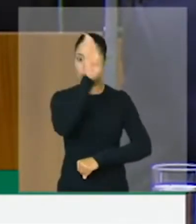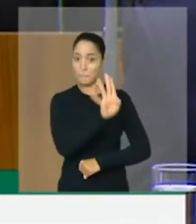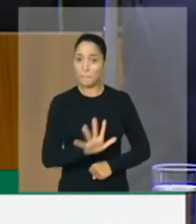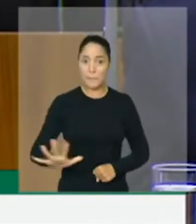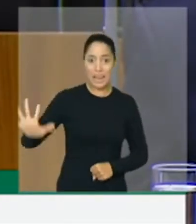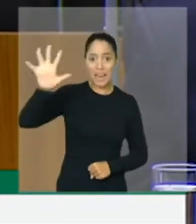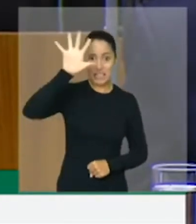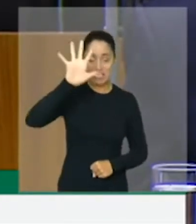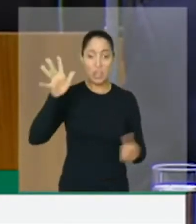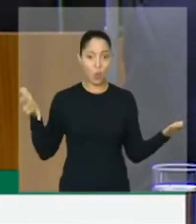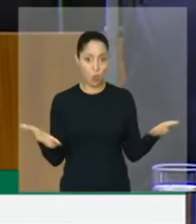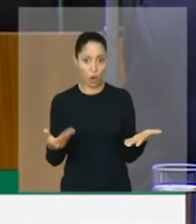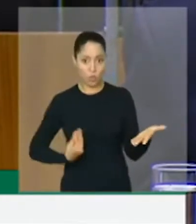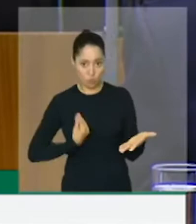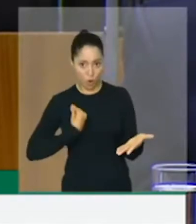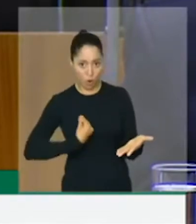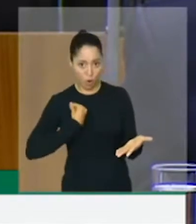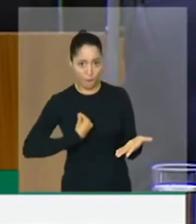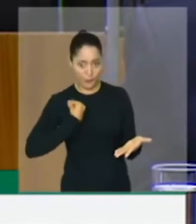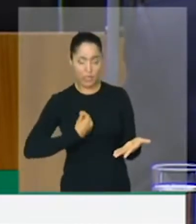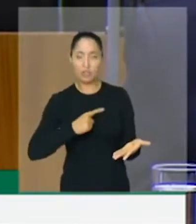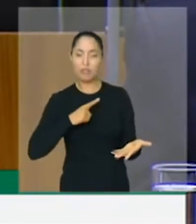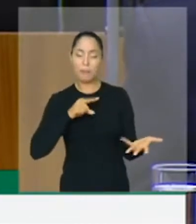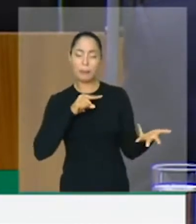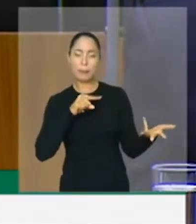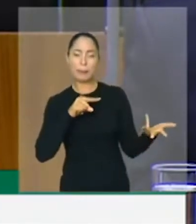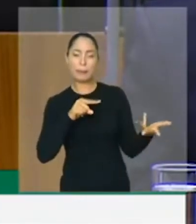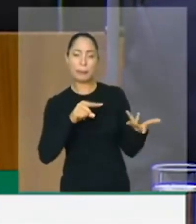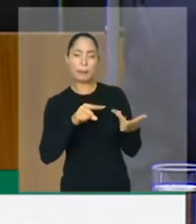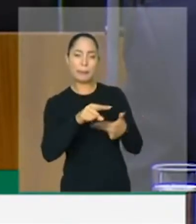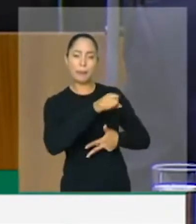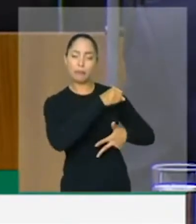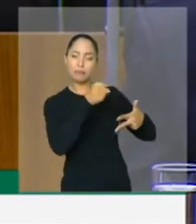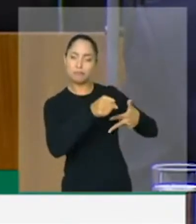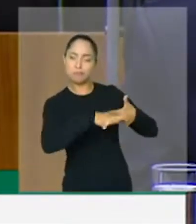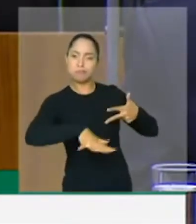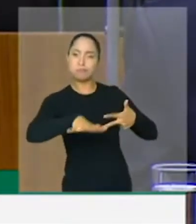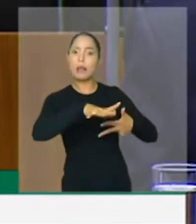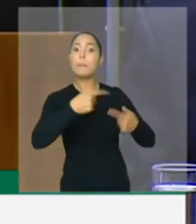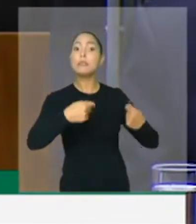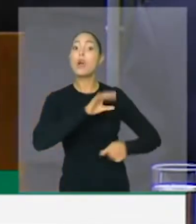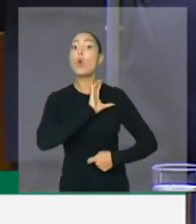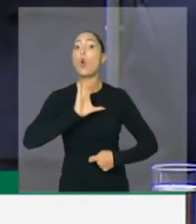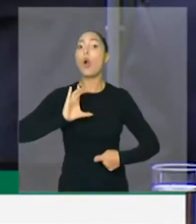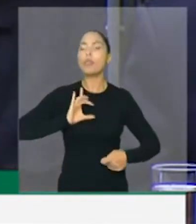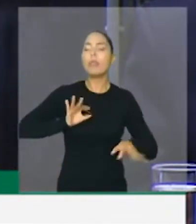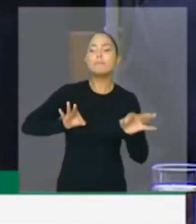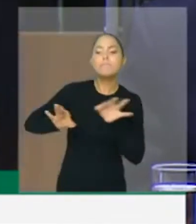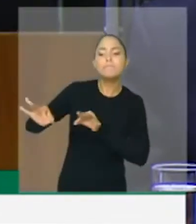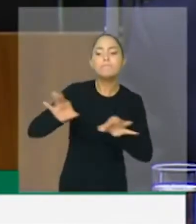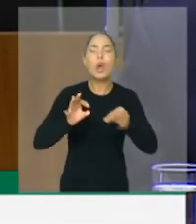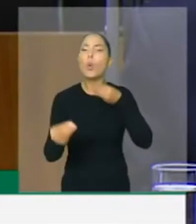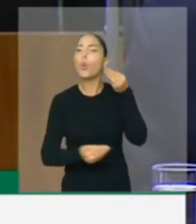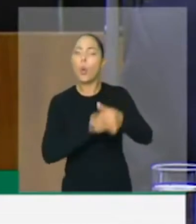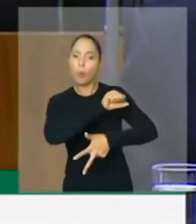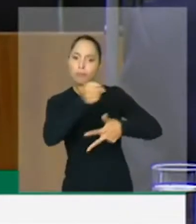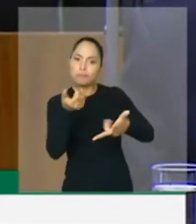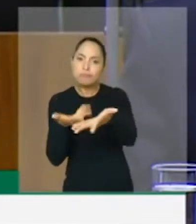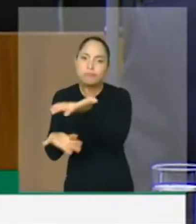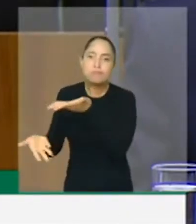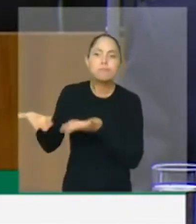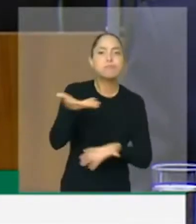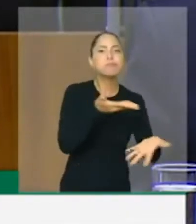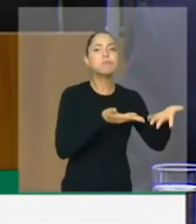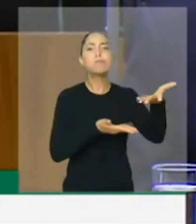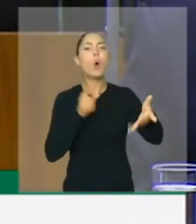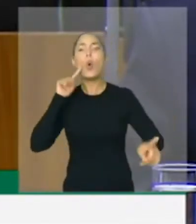as autoridades públicas uma atuação ainda mais coordenada, integrada, harmônica e fulcrada no espírito